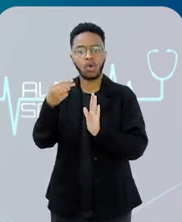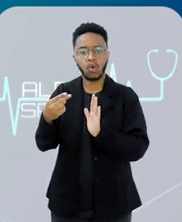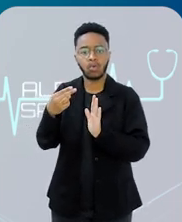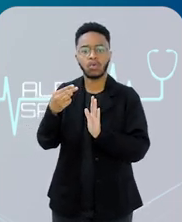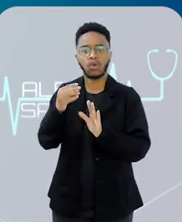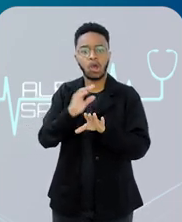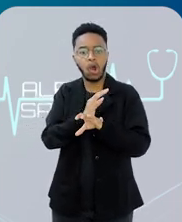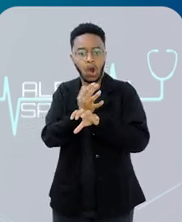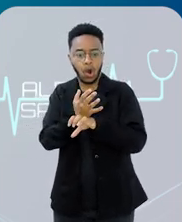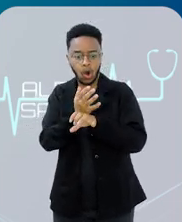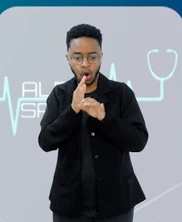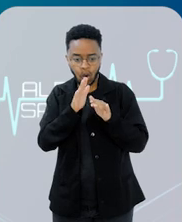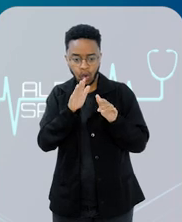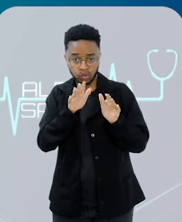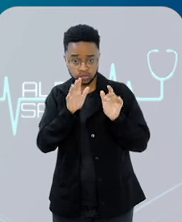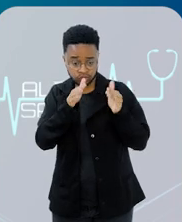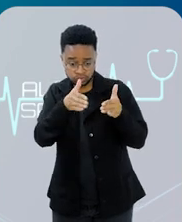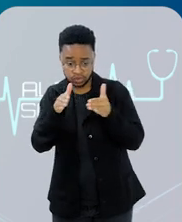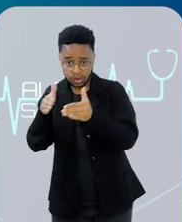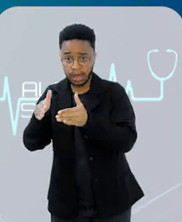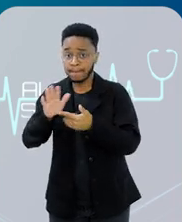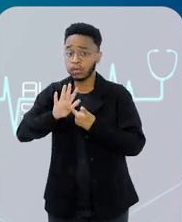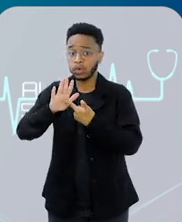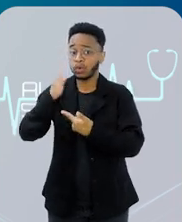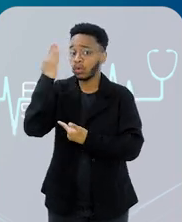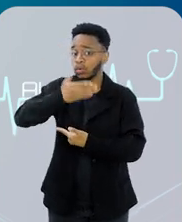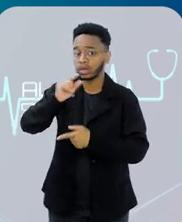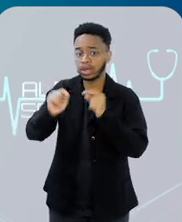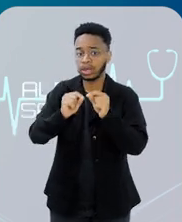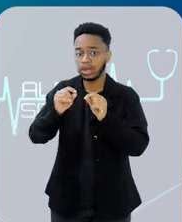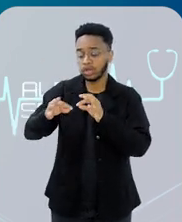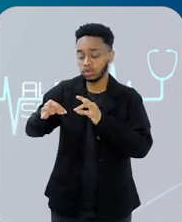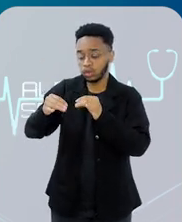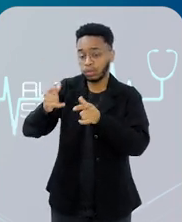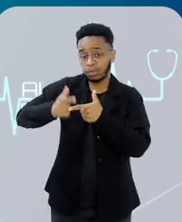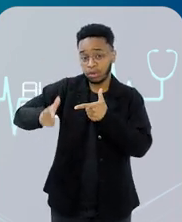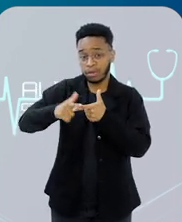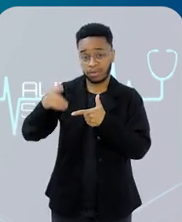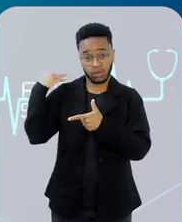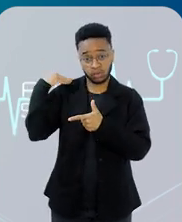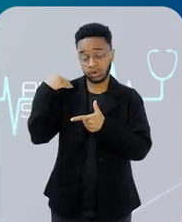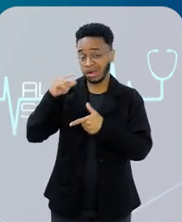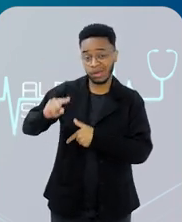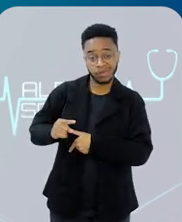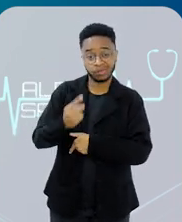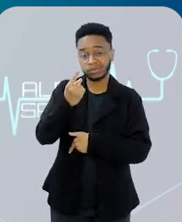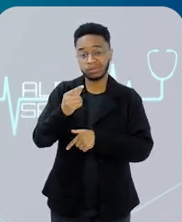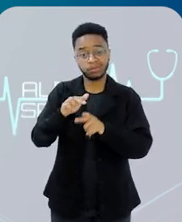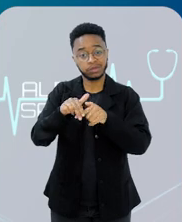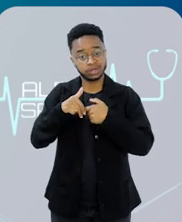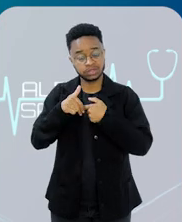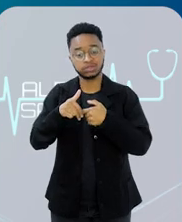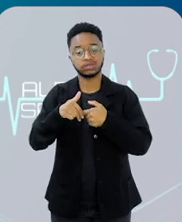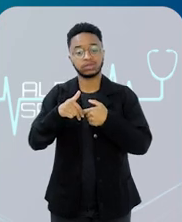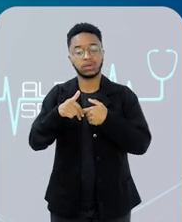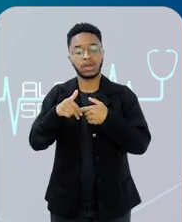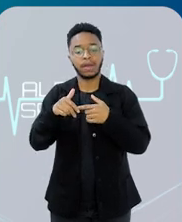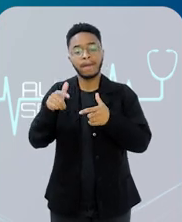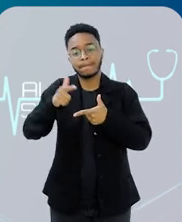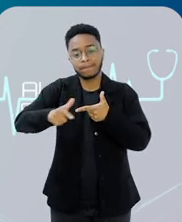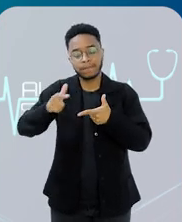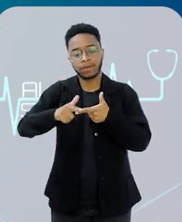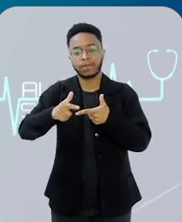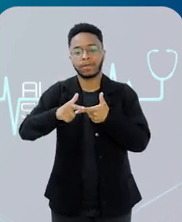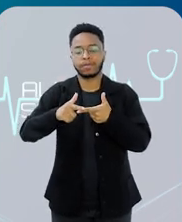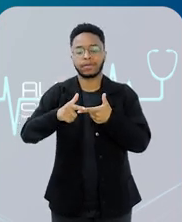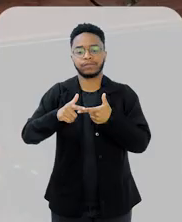ortopedista, provando que todas as alterações funcionais que ela tenha de coluna seja exclusivamente pela gigantomastia para conseguir a cobertura